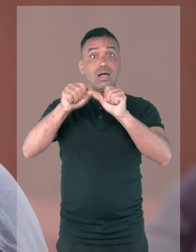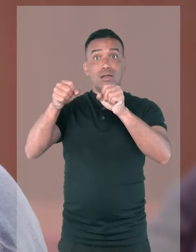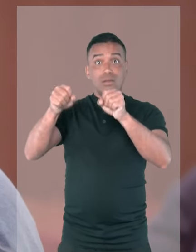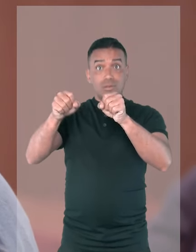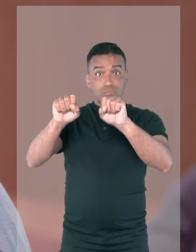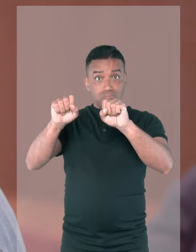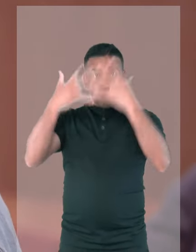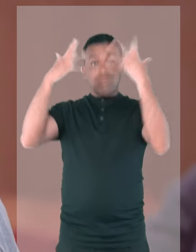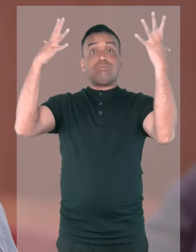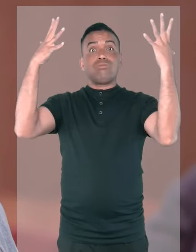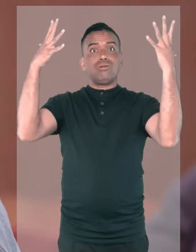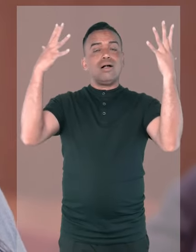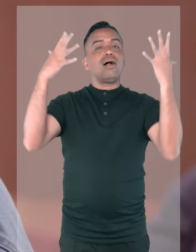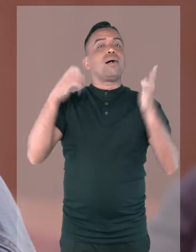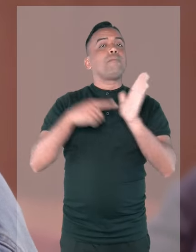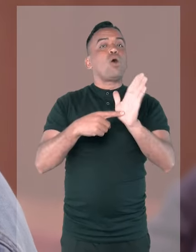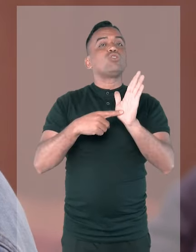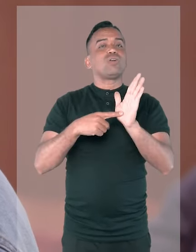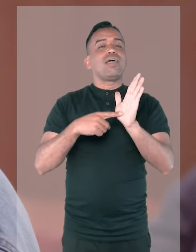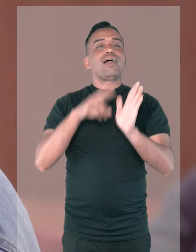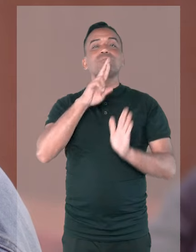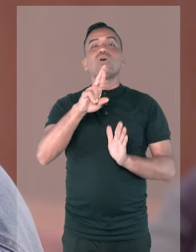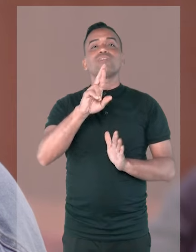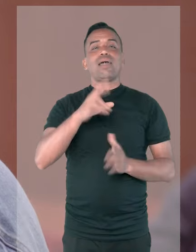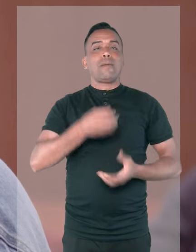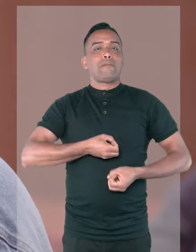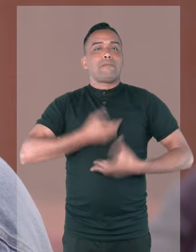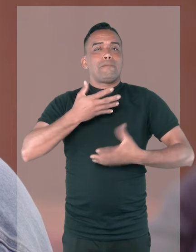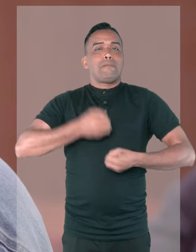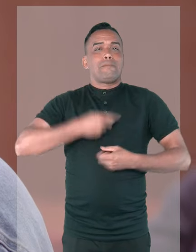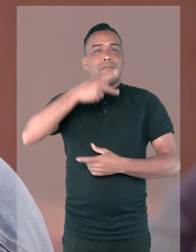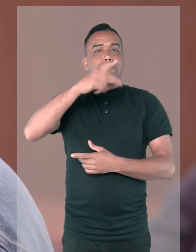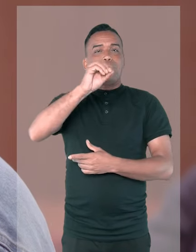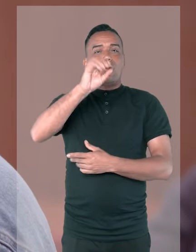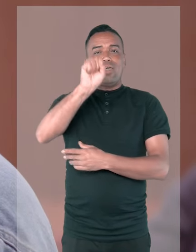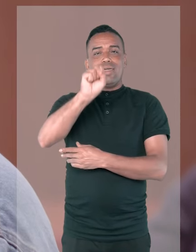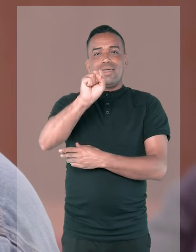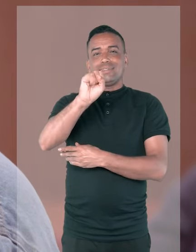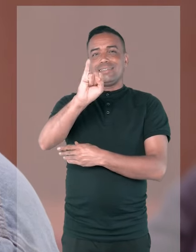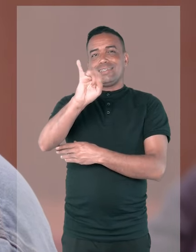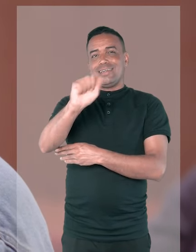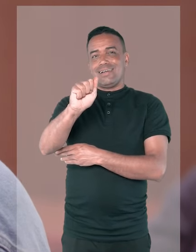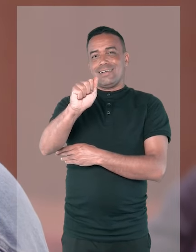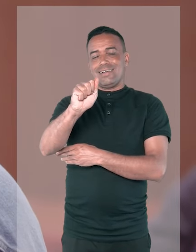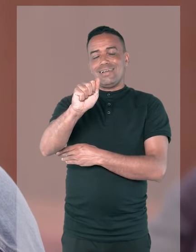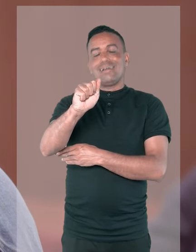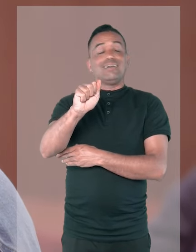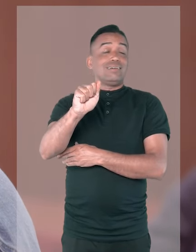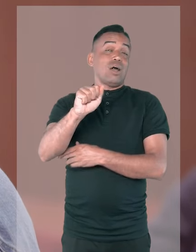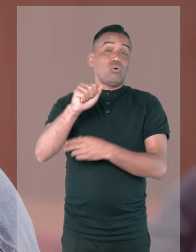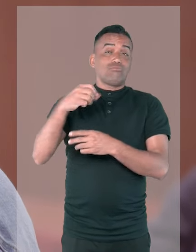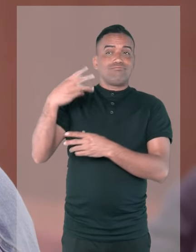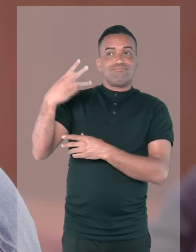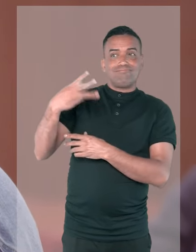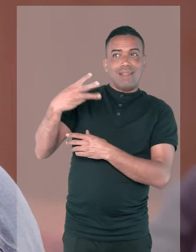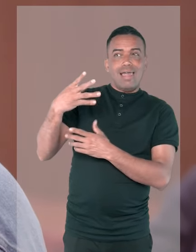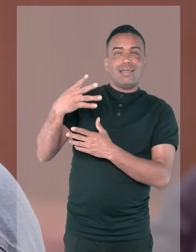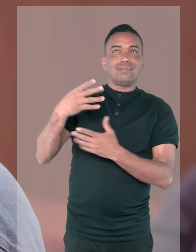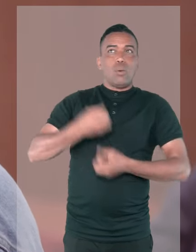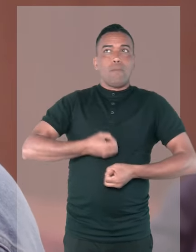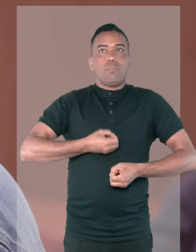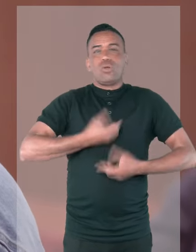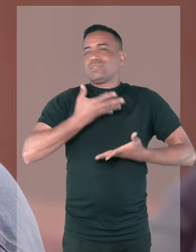responde: a poesia. E no seu último livro, eu acho que, para mim, talvez seja no dos 3 onde a poesia me